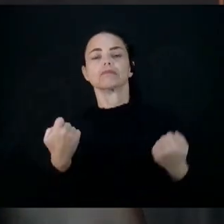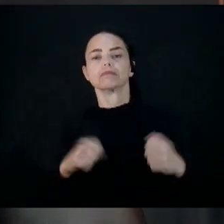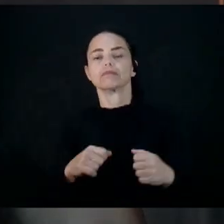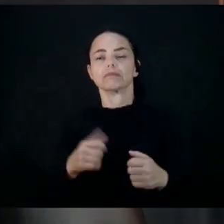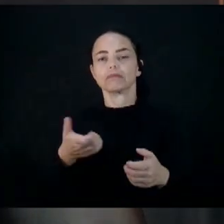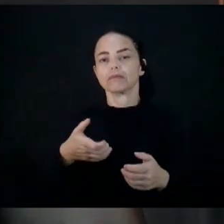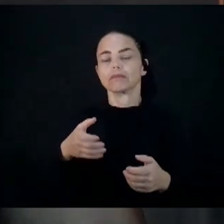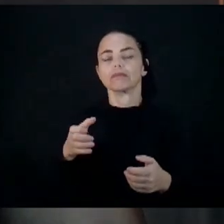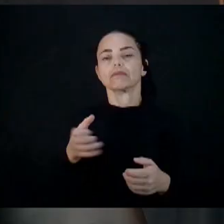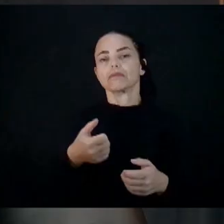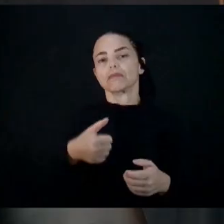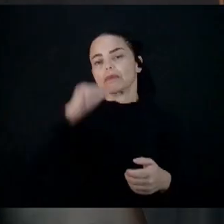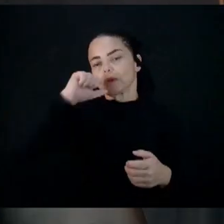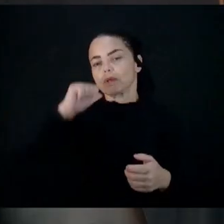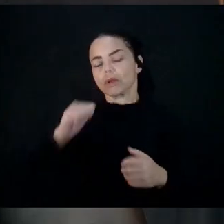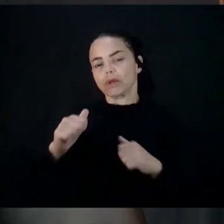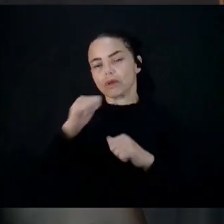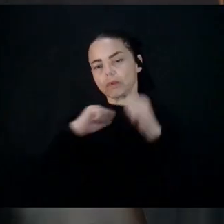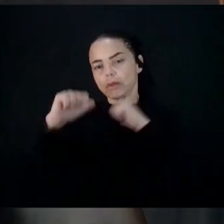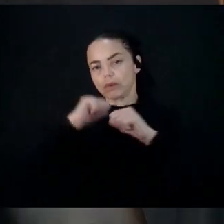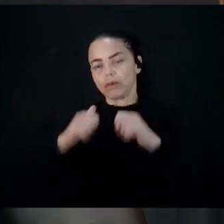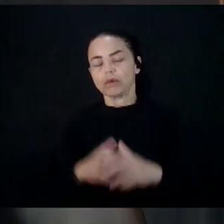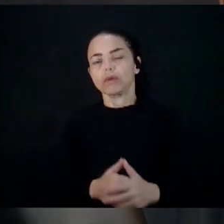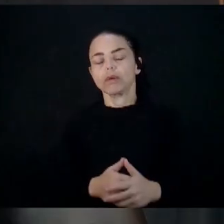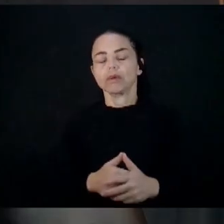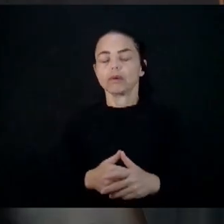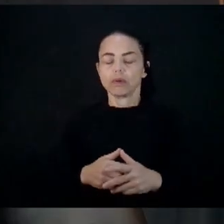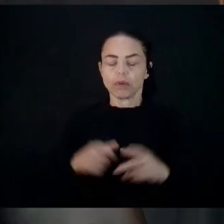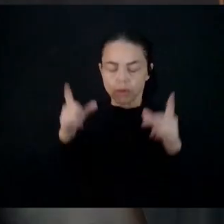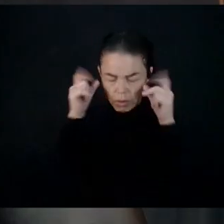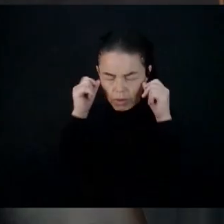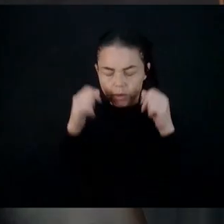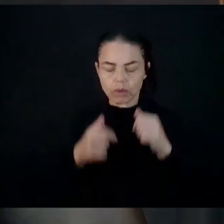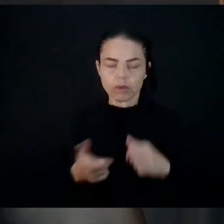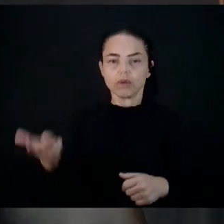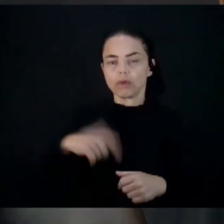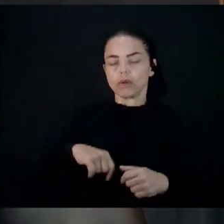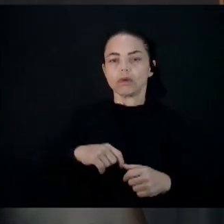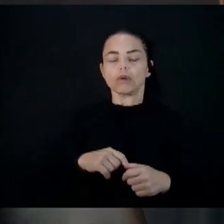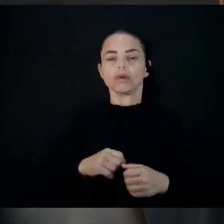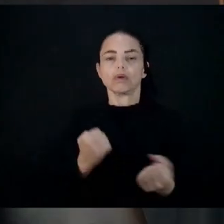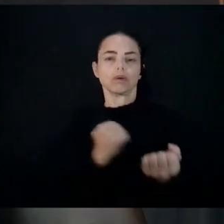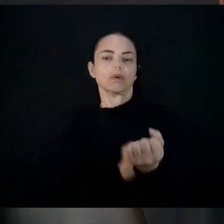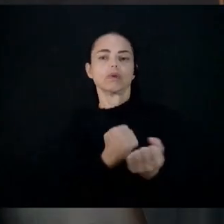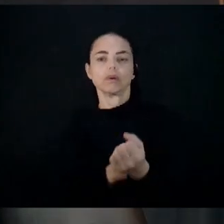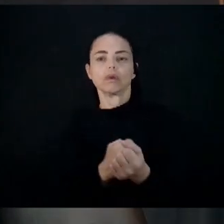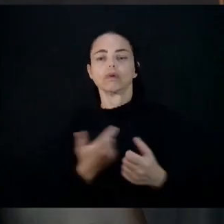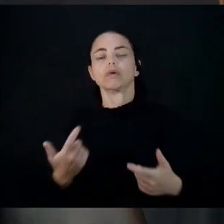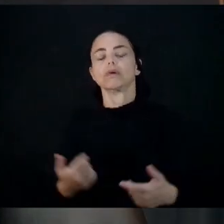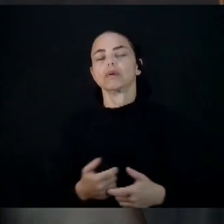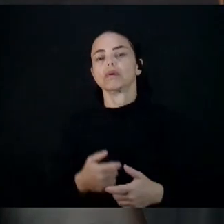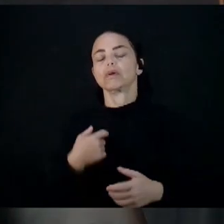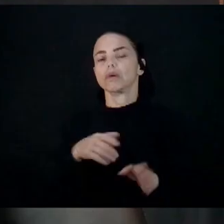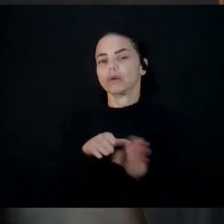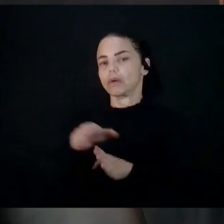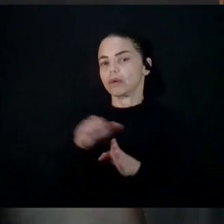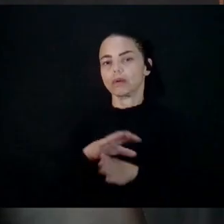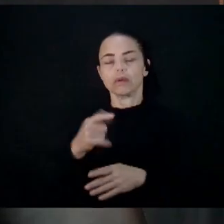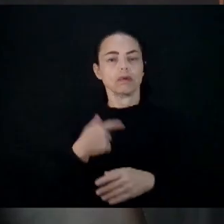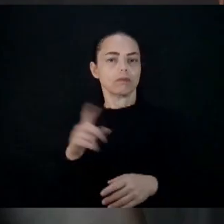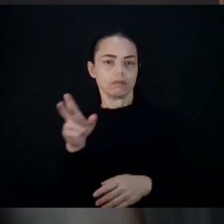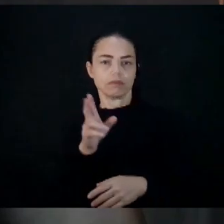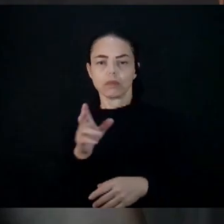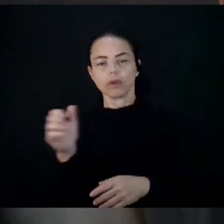um pouco mais para conseguir pegar no sono de novo, e isso vai se tornando um ciclo vicioso, né? Então, a gente orienta não usar isso, né,